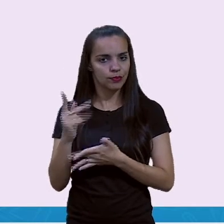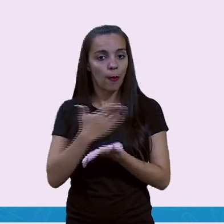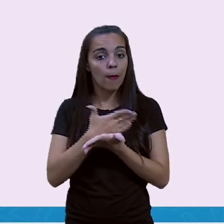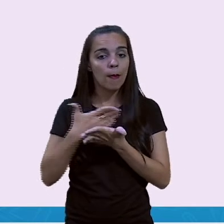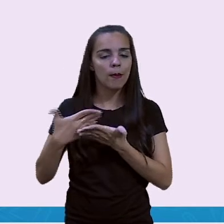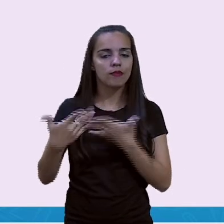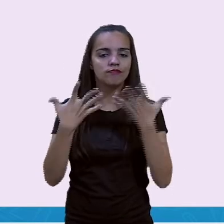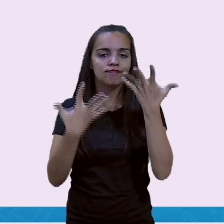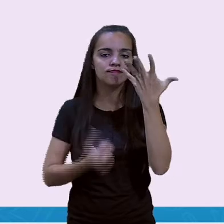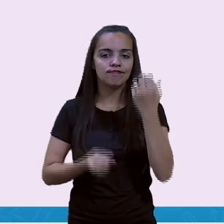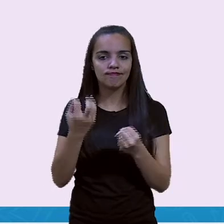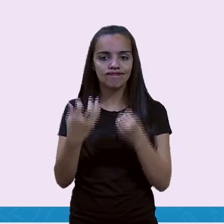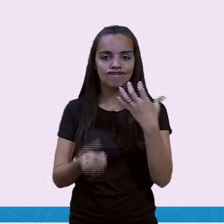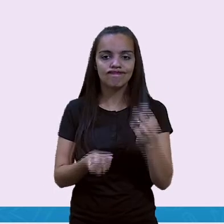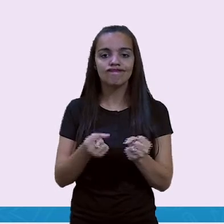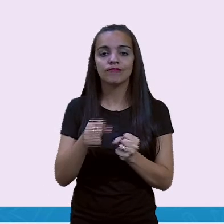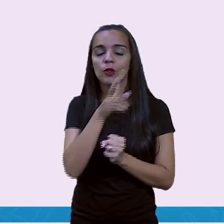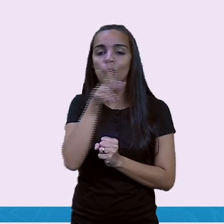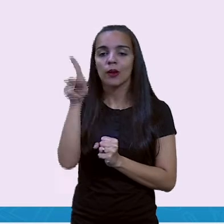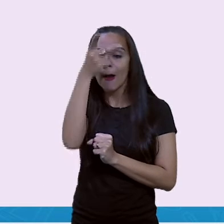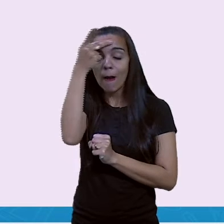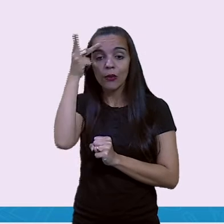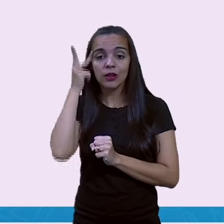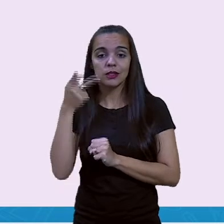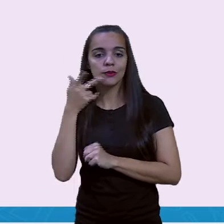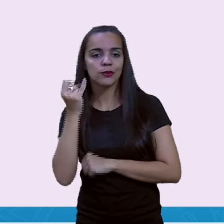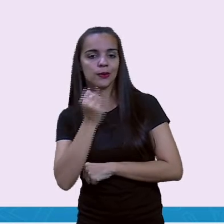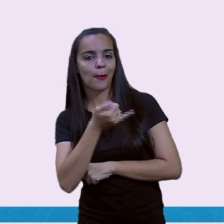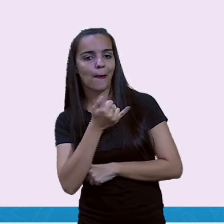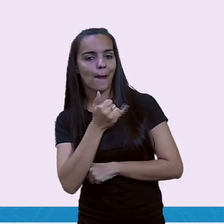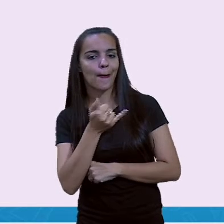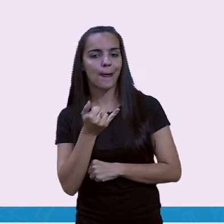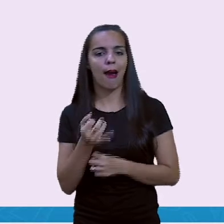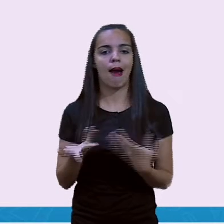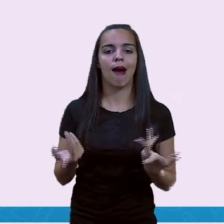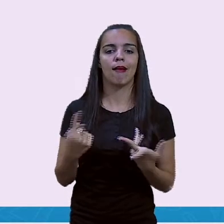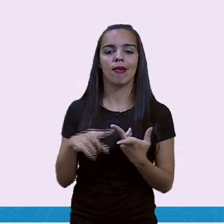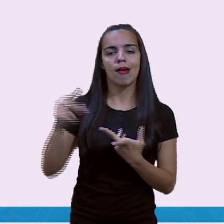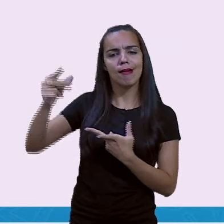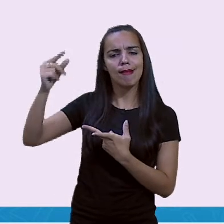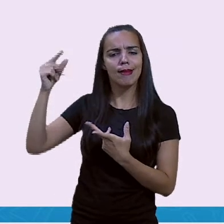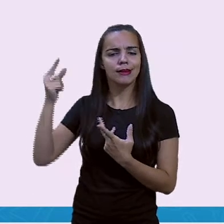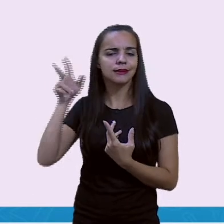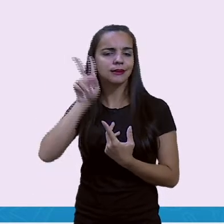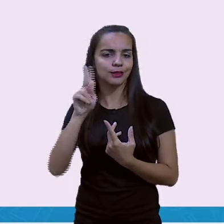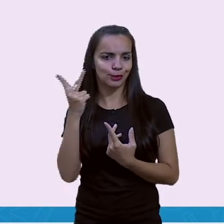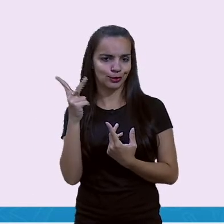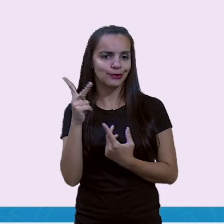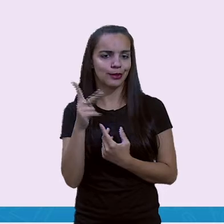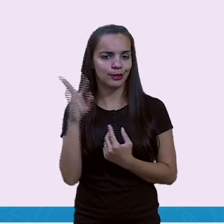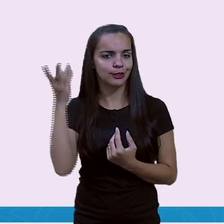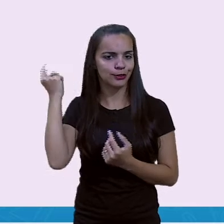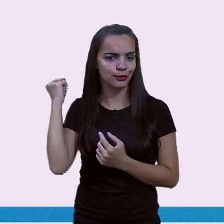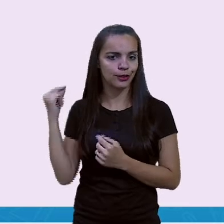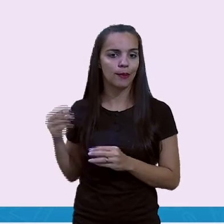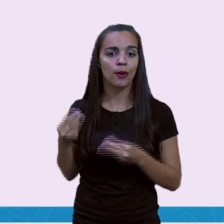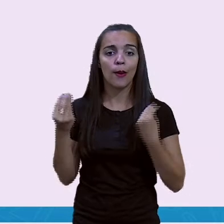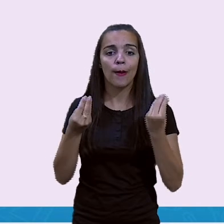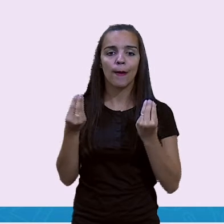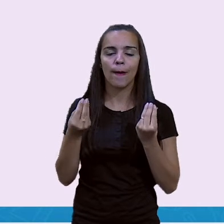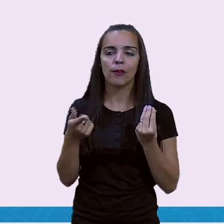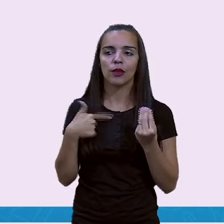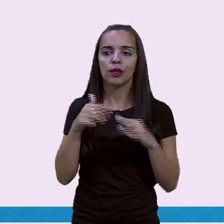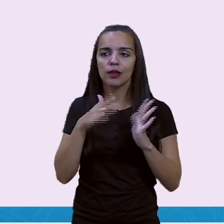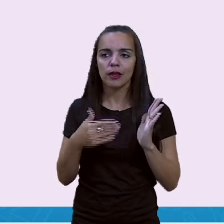a aceitar relatos humanos sobre os fatos e versões de história, o que tornou